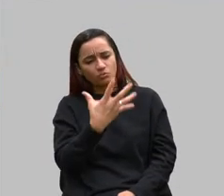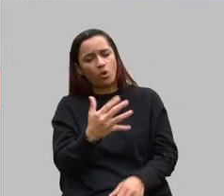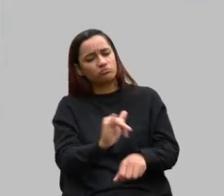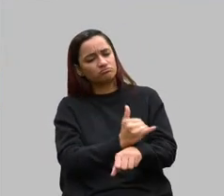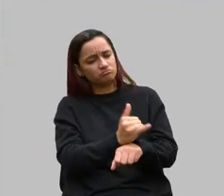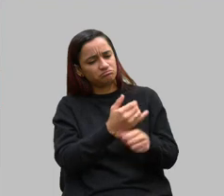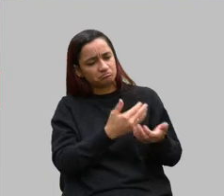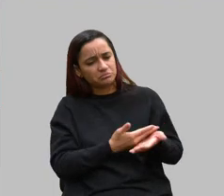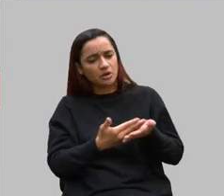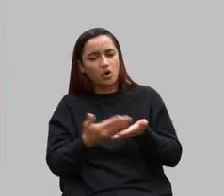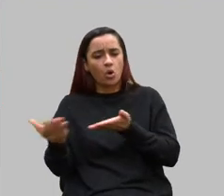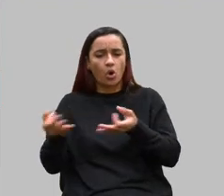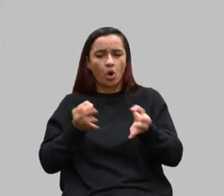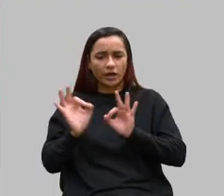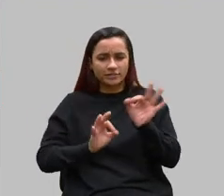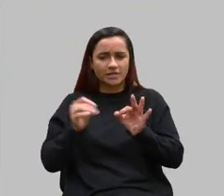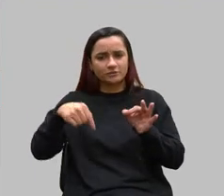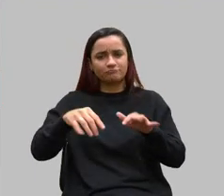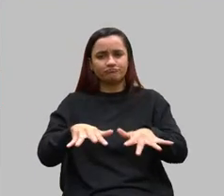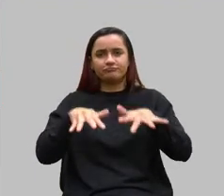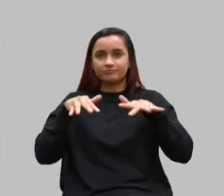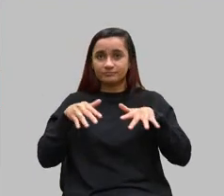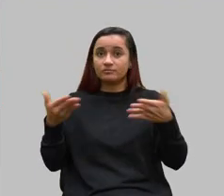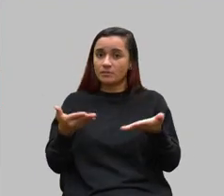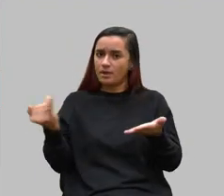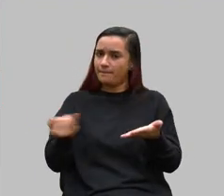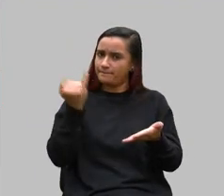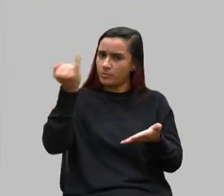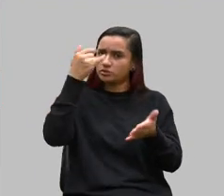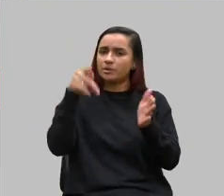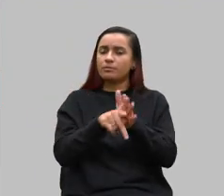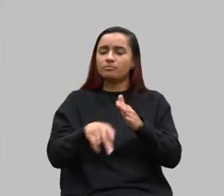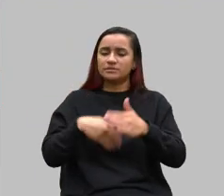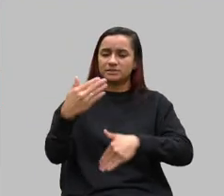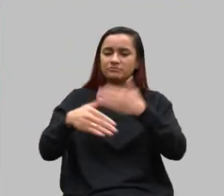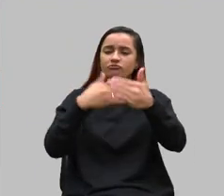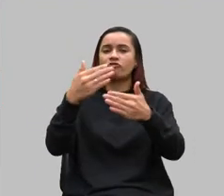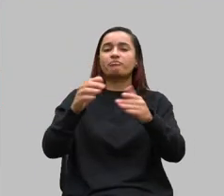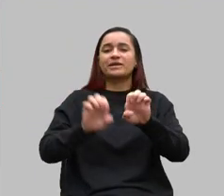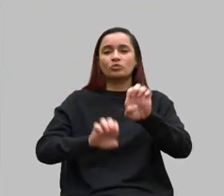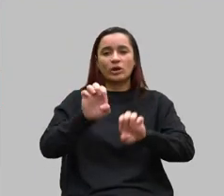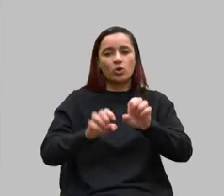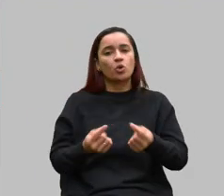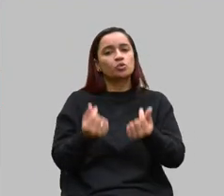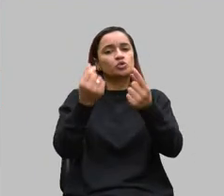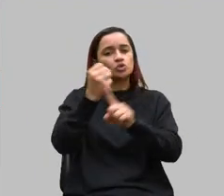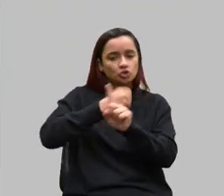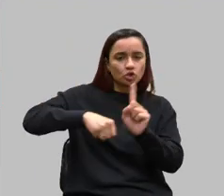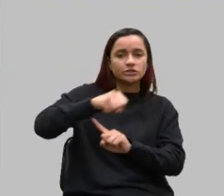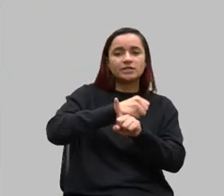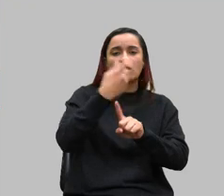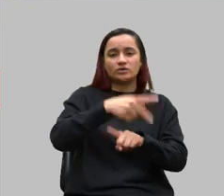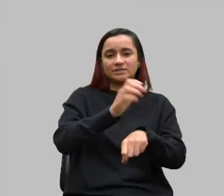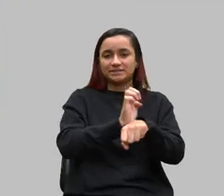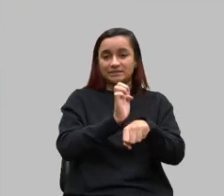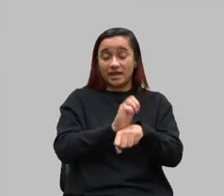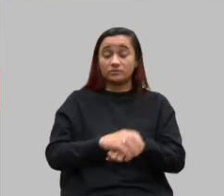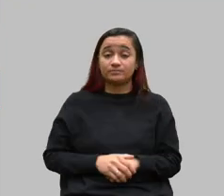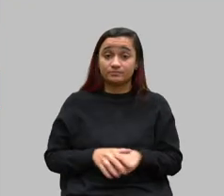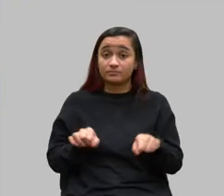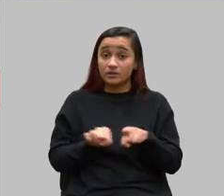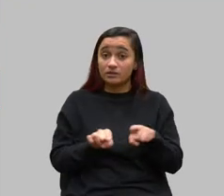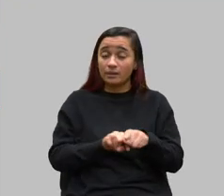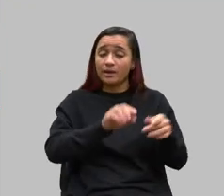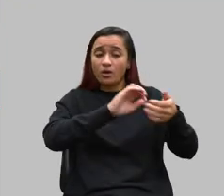deste evento de suma importância pro desenvolvimento econômico e social do estado em seu nome cumprimento todas as autoridades aqui presentes demais